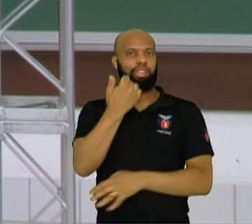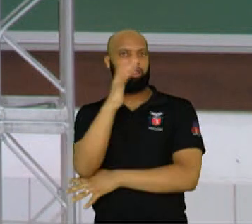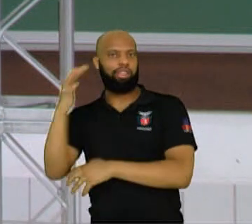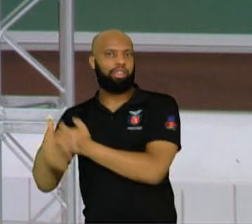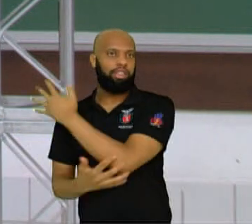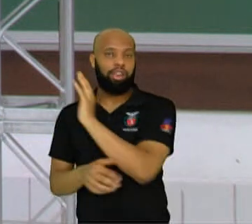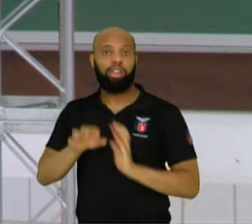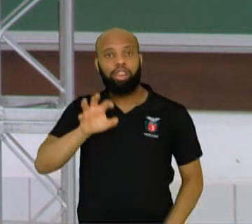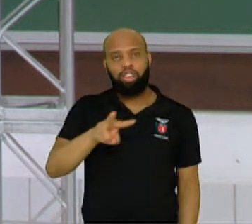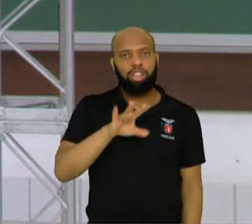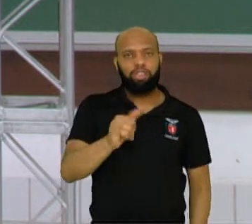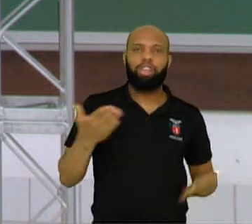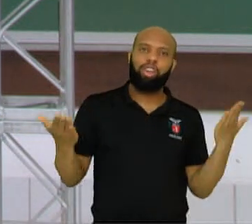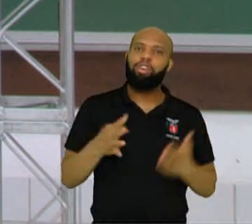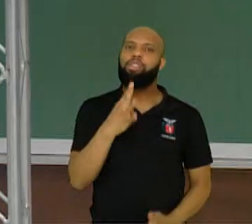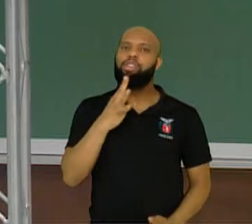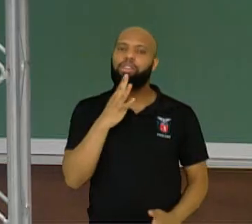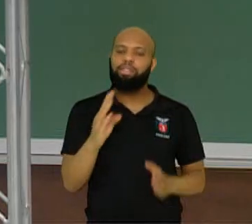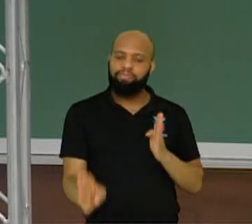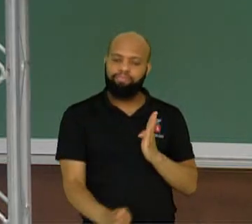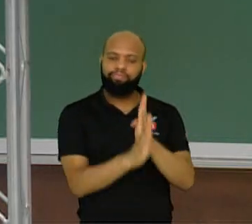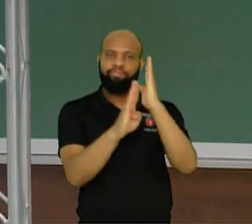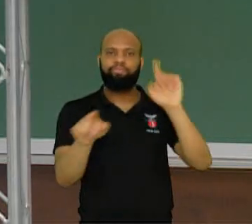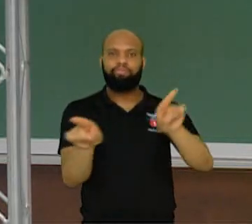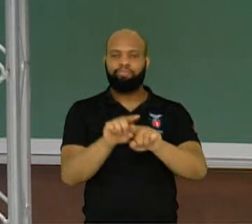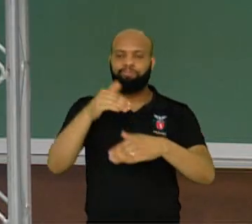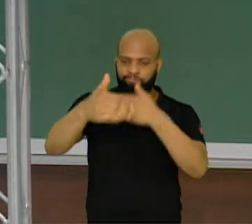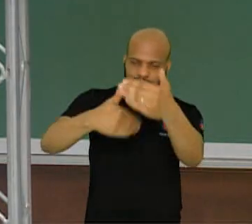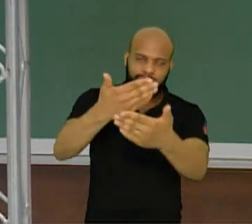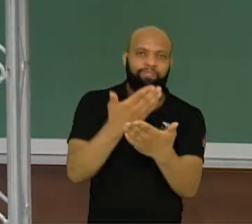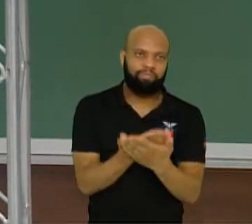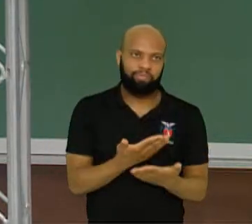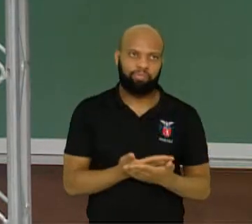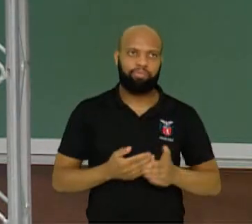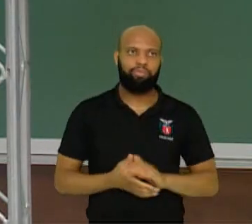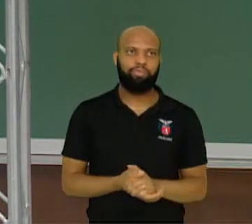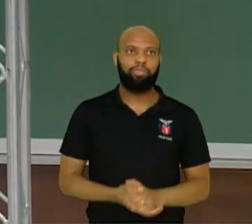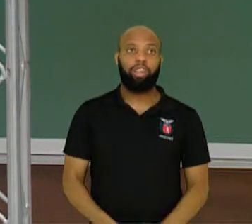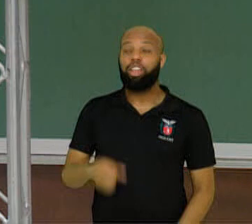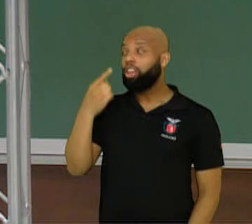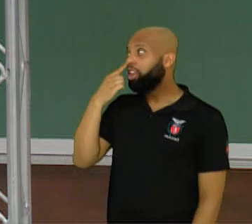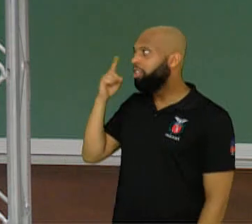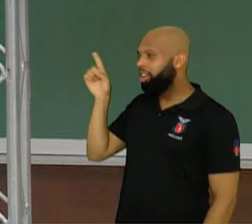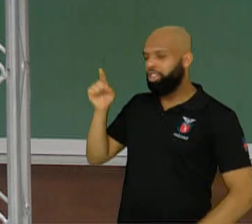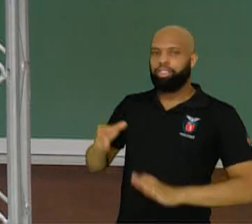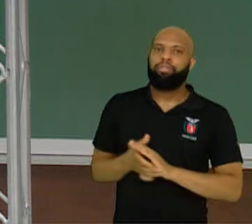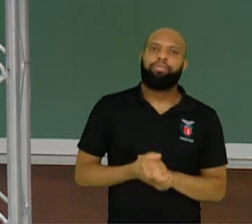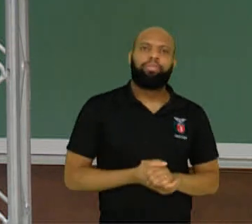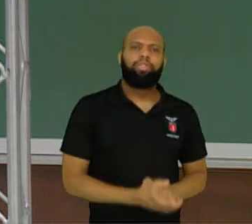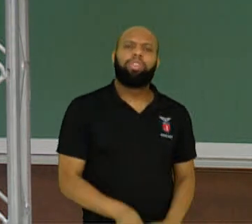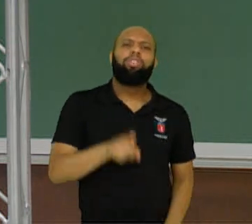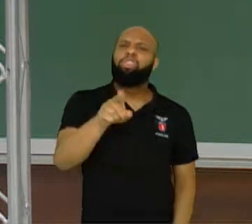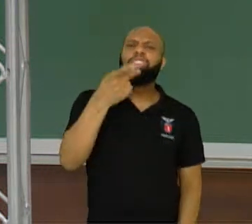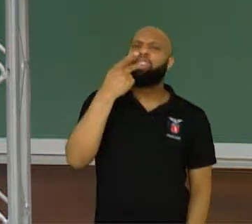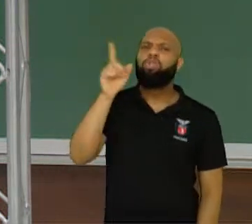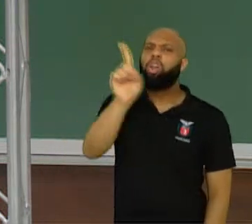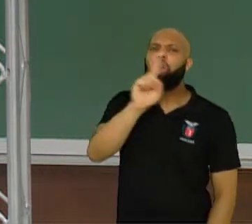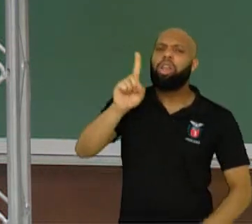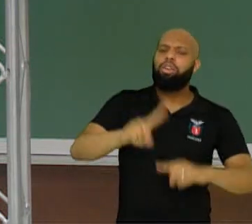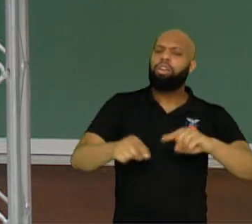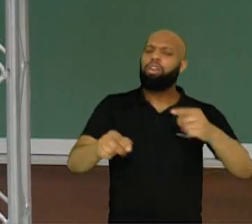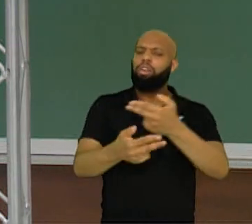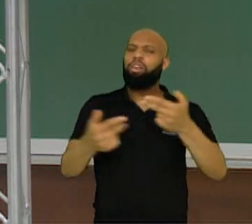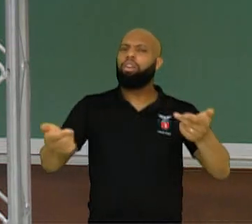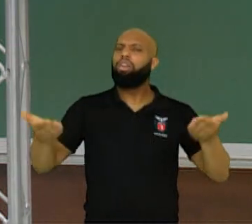vamos conhecer e identificar no decorrer das nossas aulas. Fabiano, mas você não falou daquele material que está